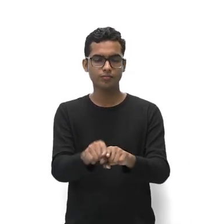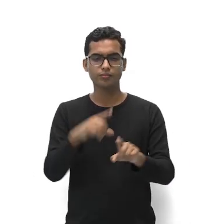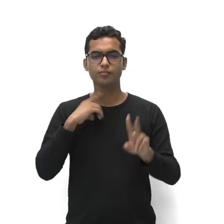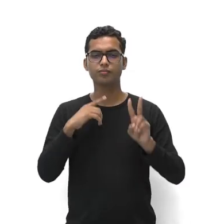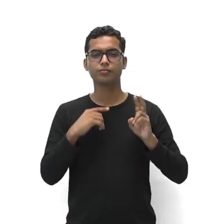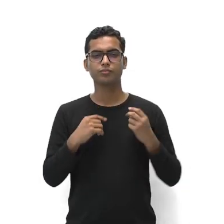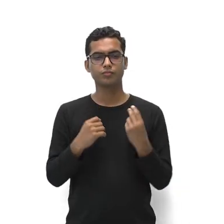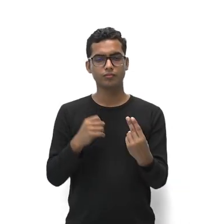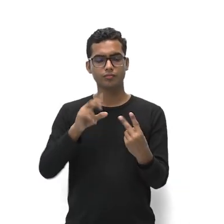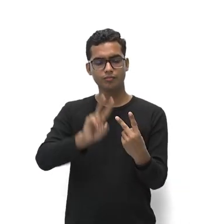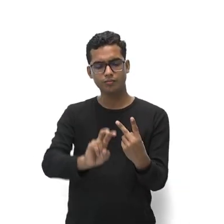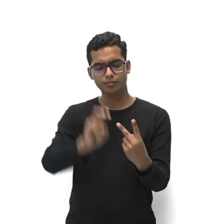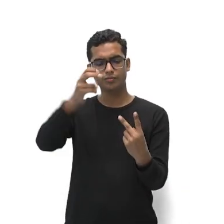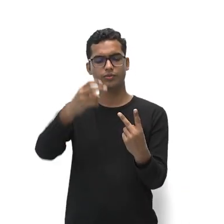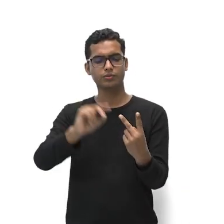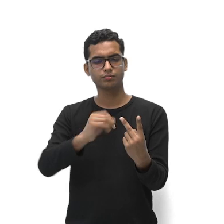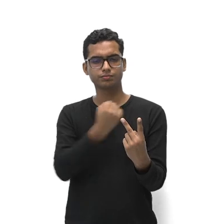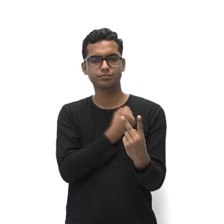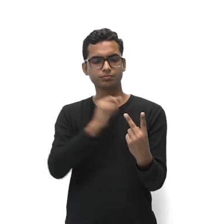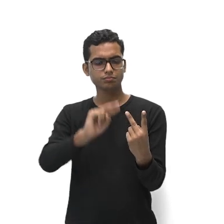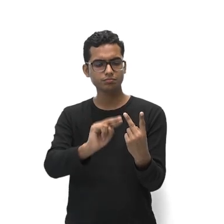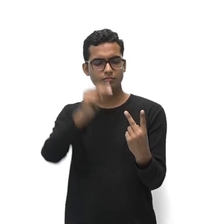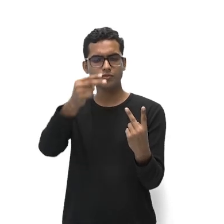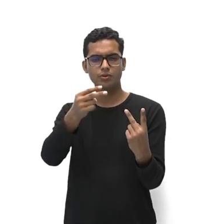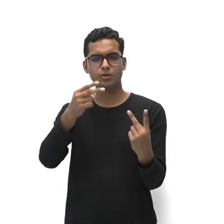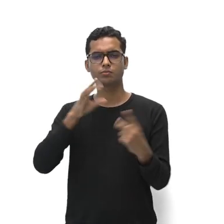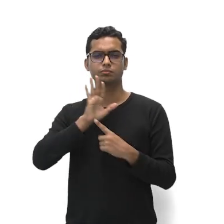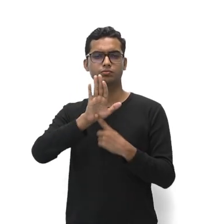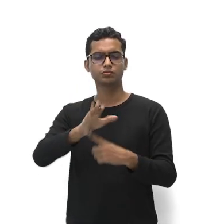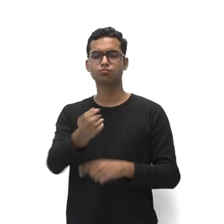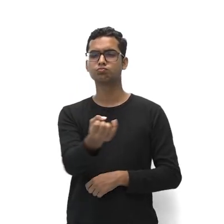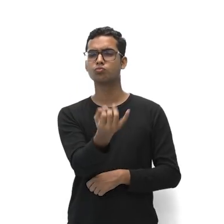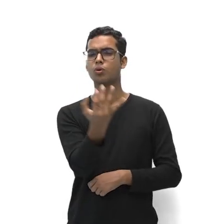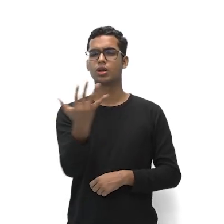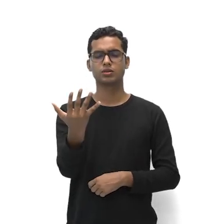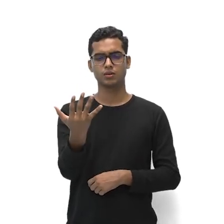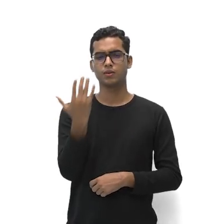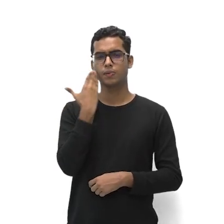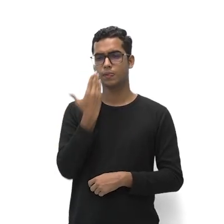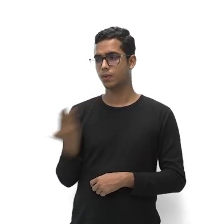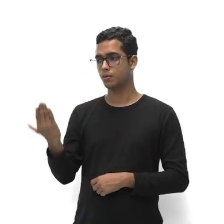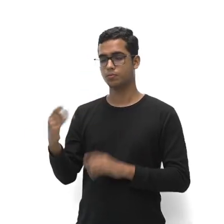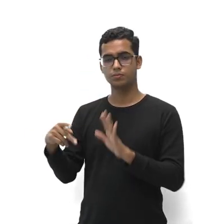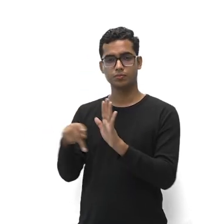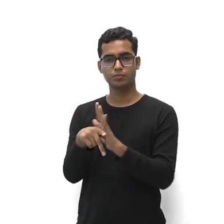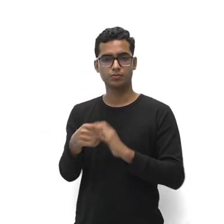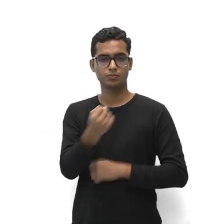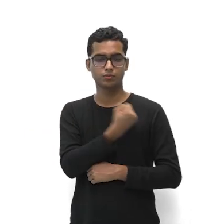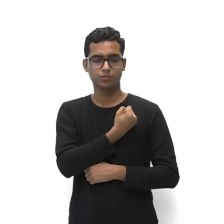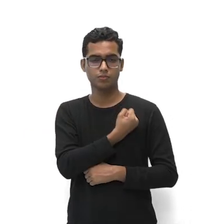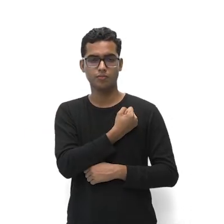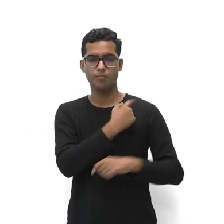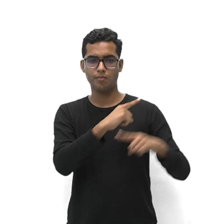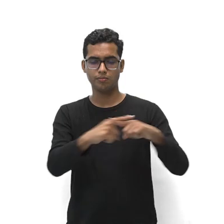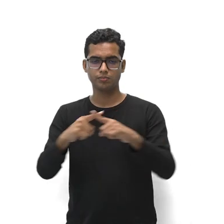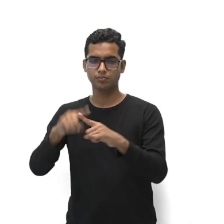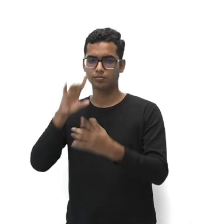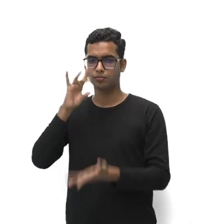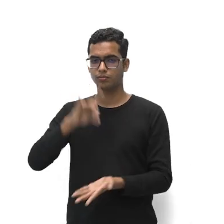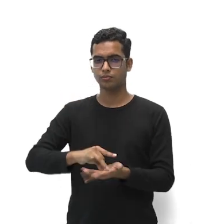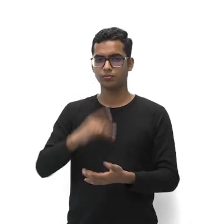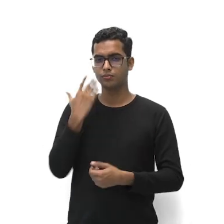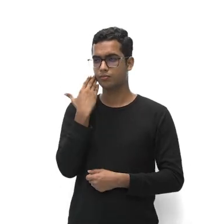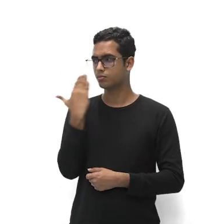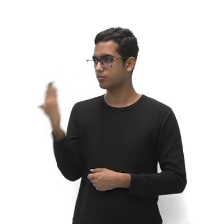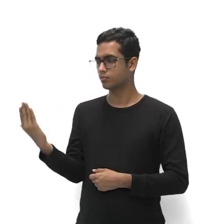que indica quantas vezes esse número será multiplicado, o número de vezes em que nós vamos multiplicar esse